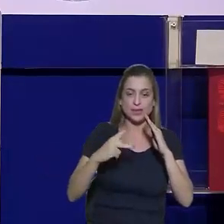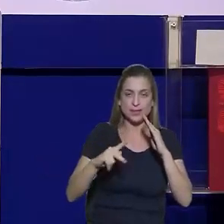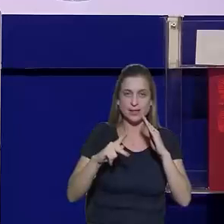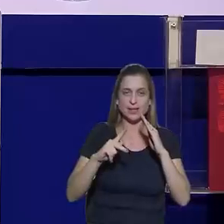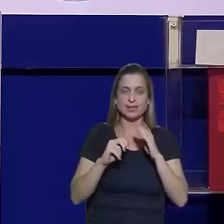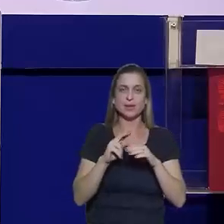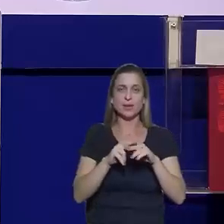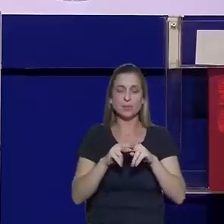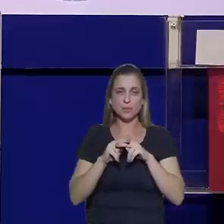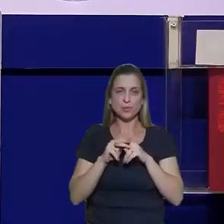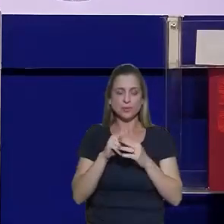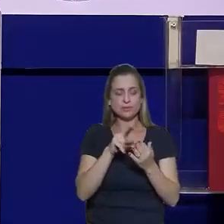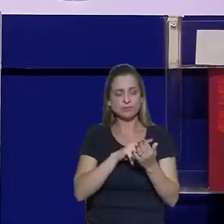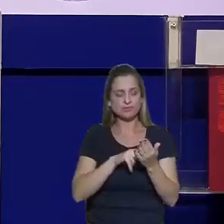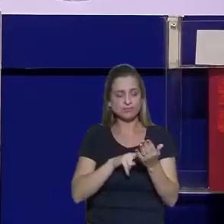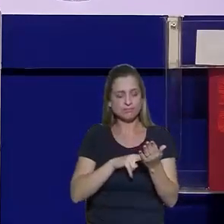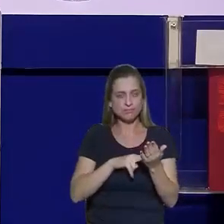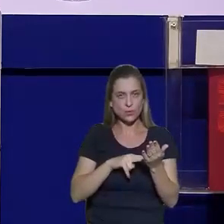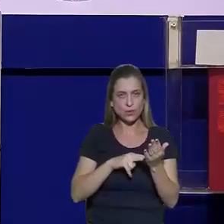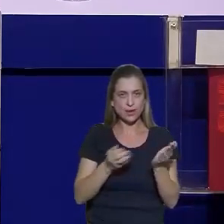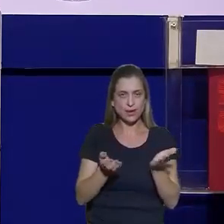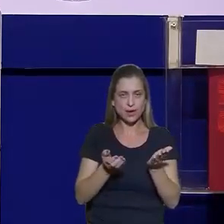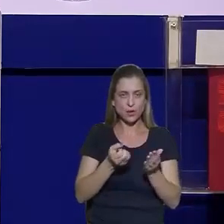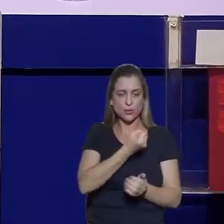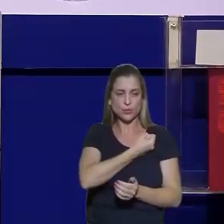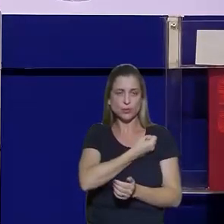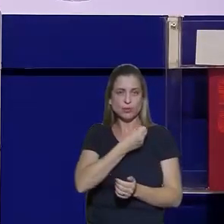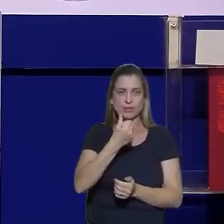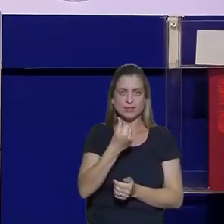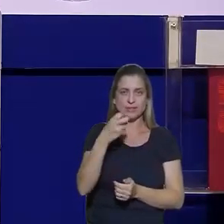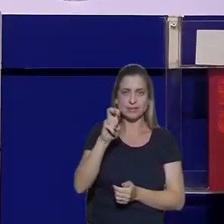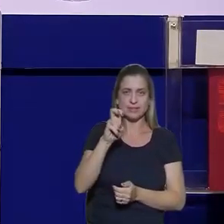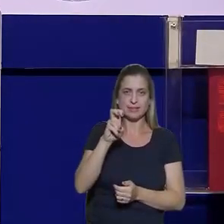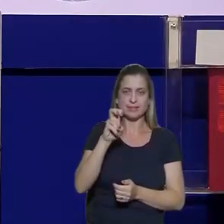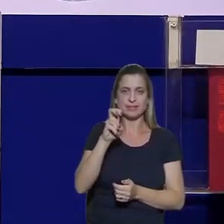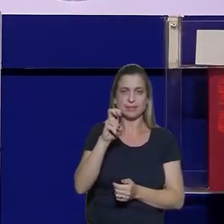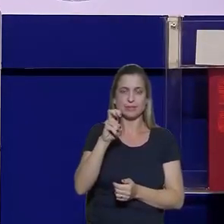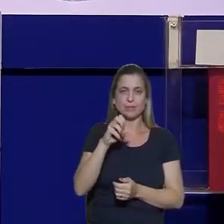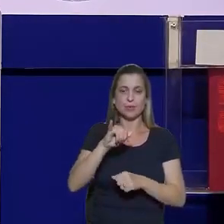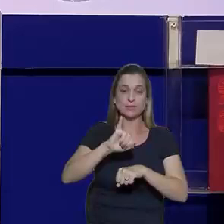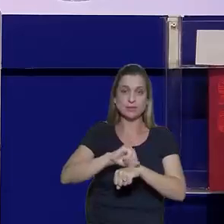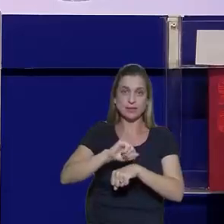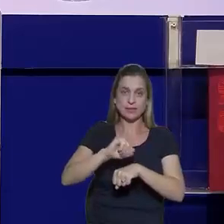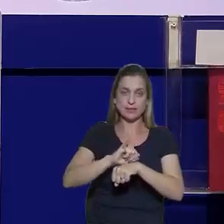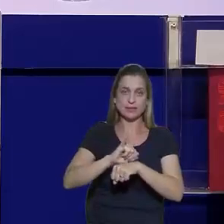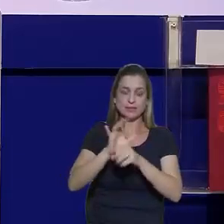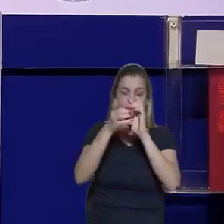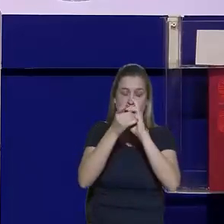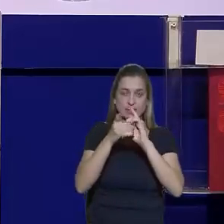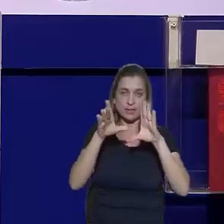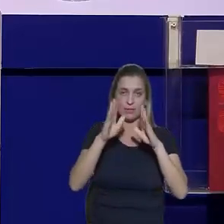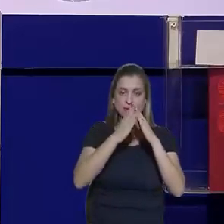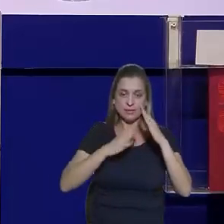número 65, que é o centralismo democrático enterreirado.